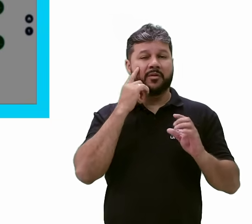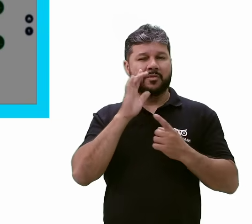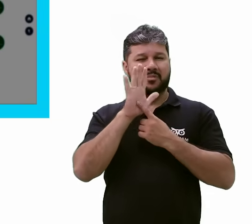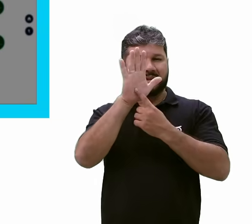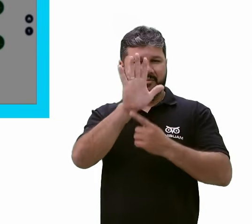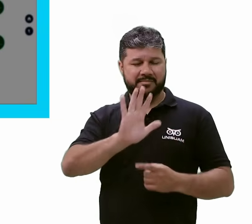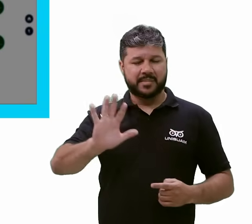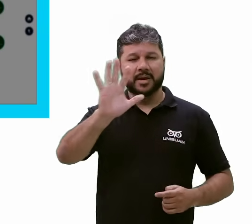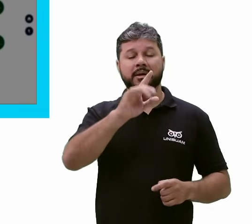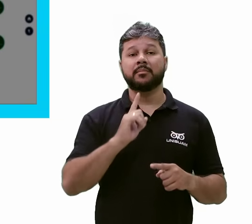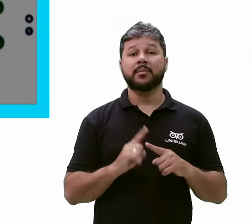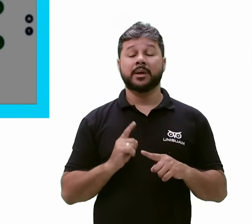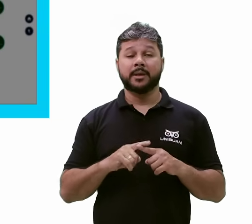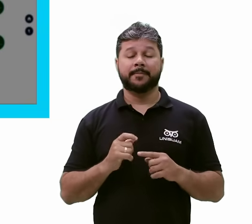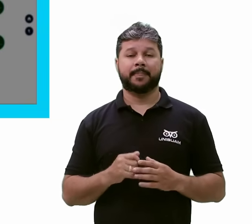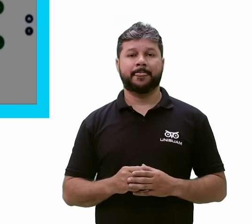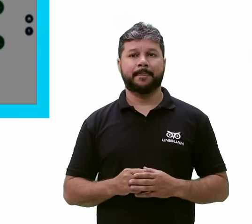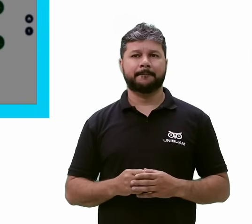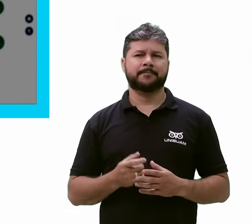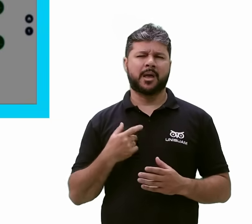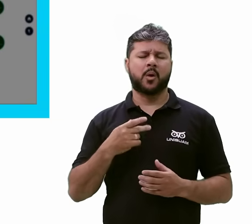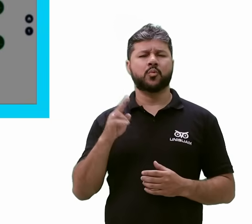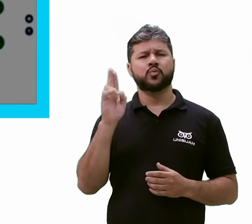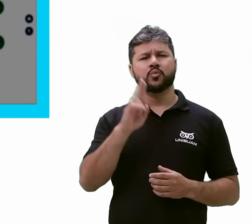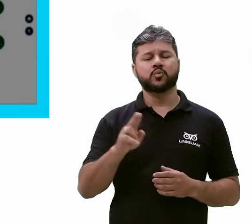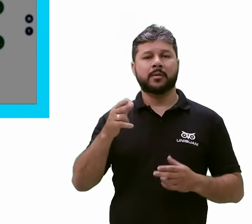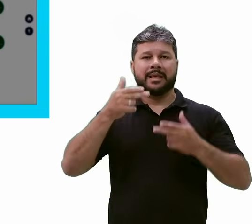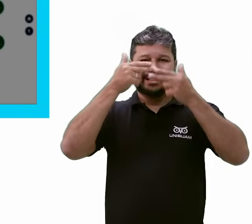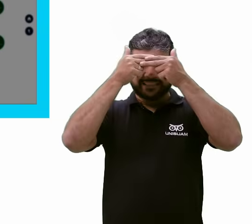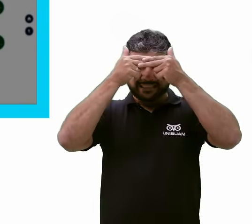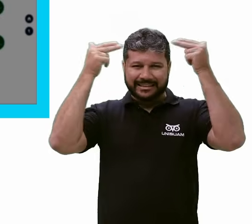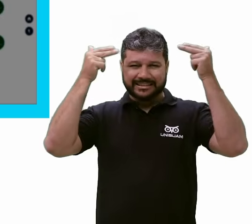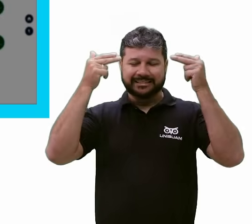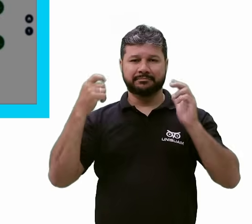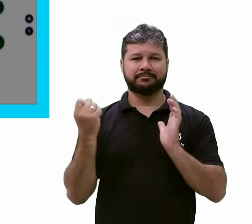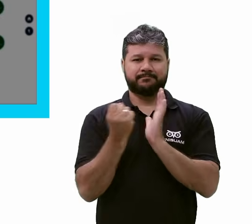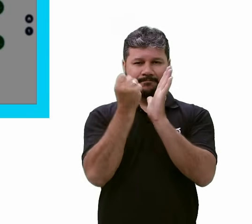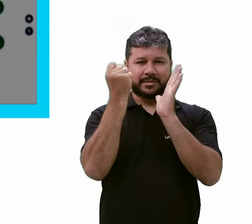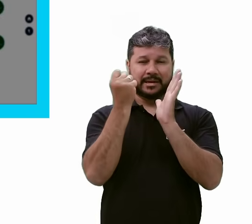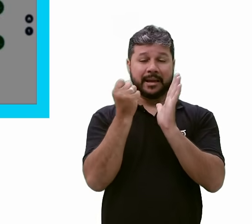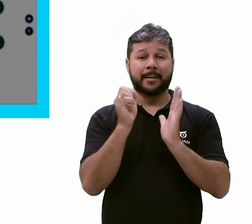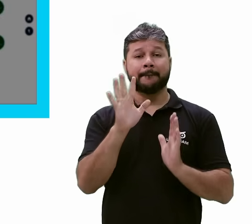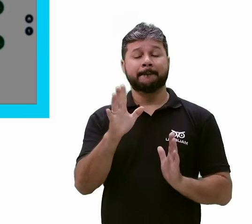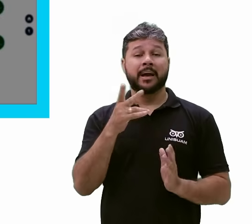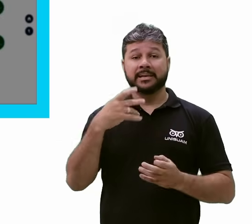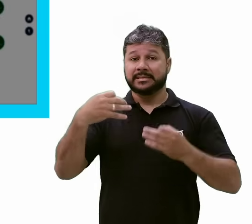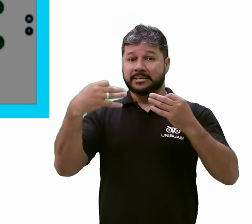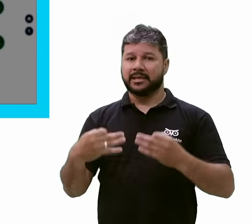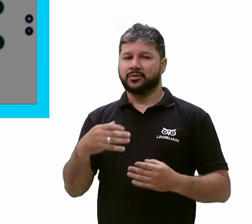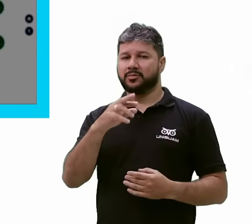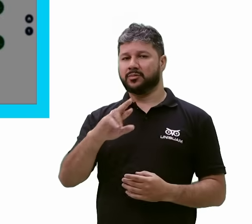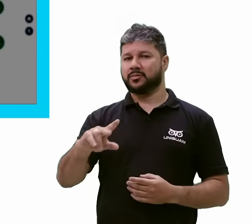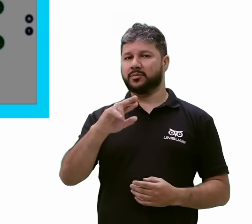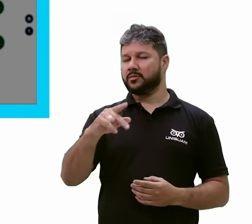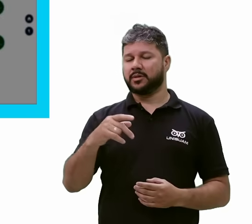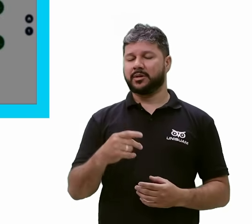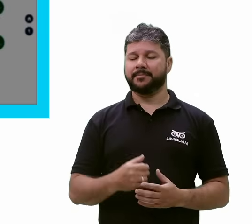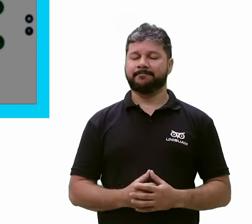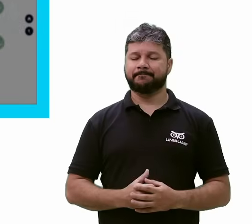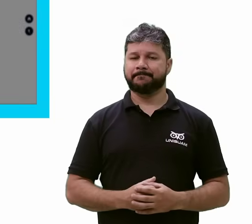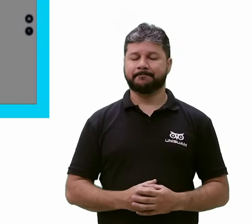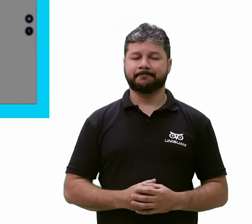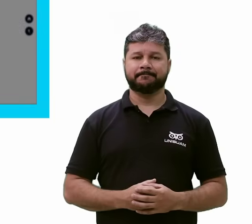essa figura aqui porque acabou que ficou esse termo estereotipado, mas de uma forma que não está correta, tá?